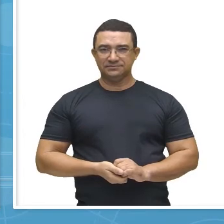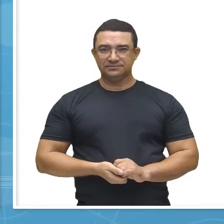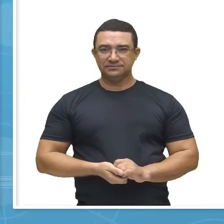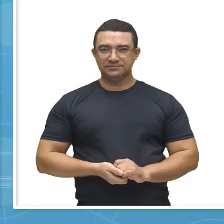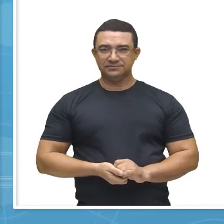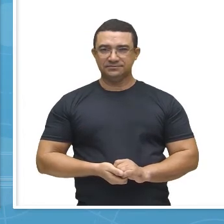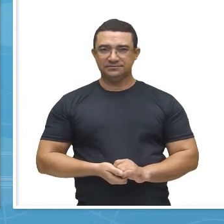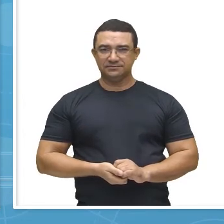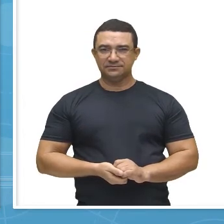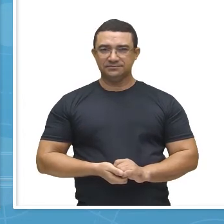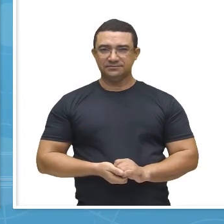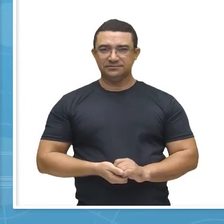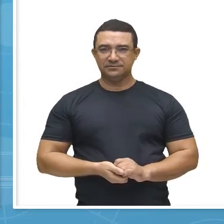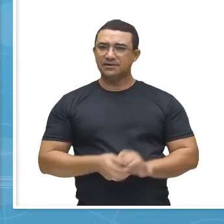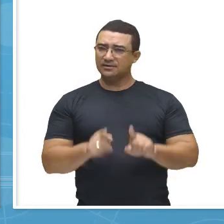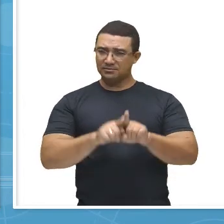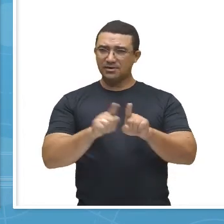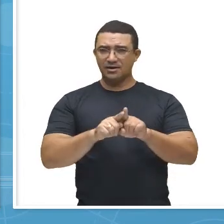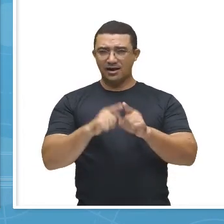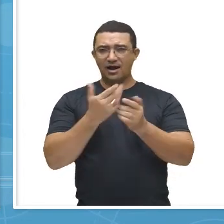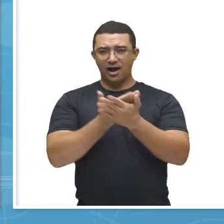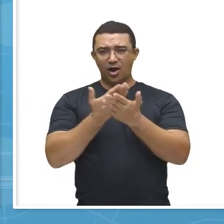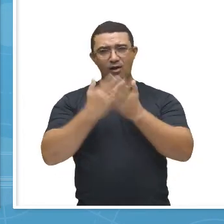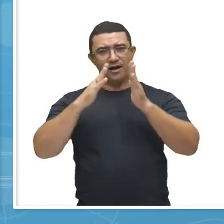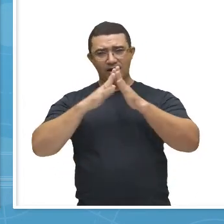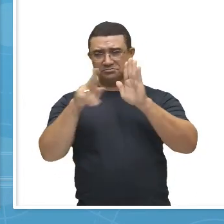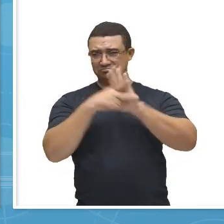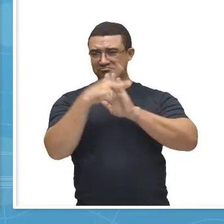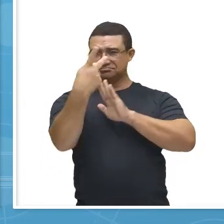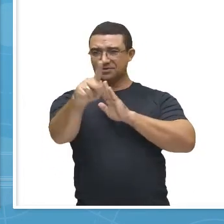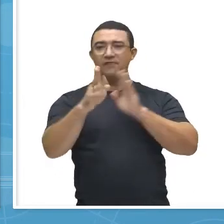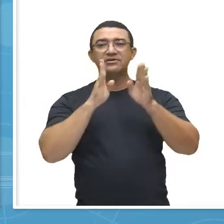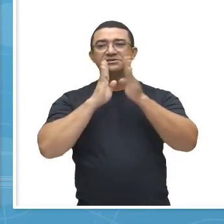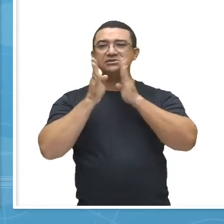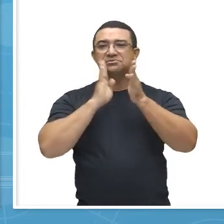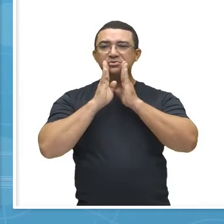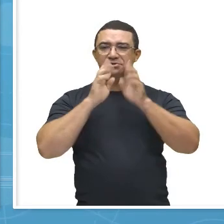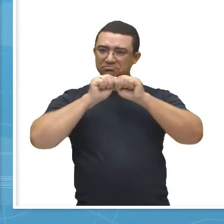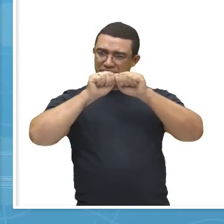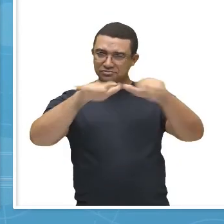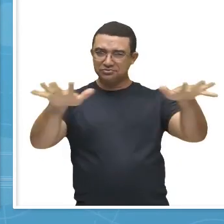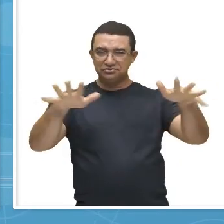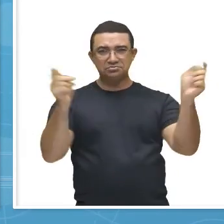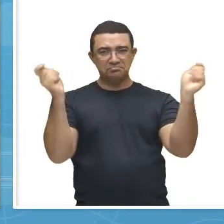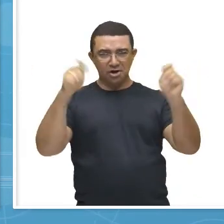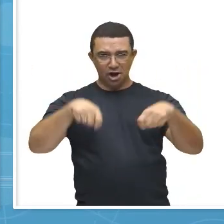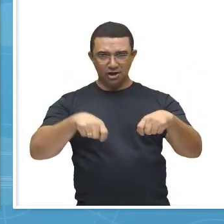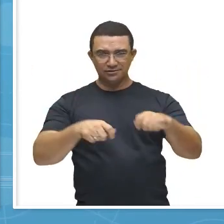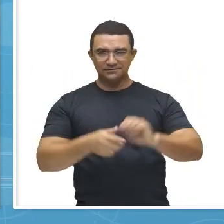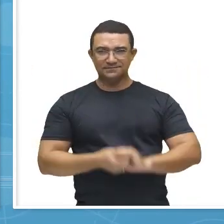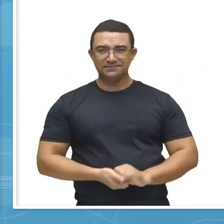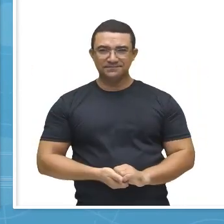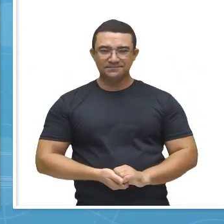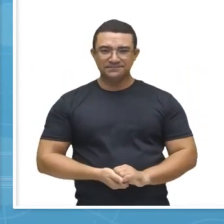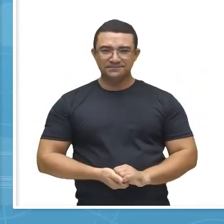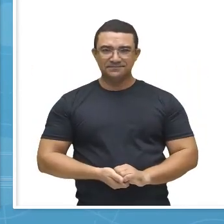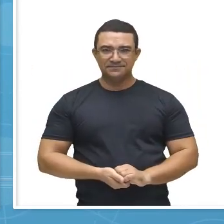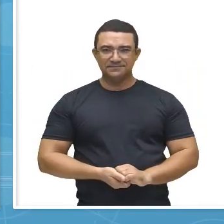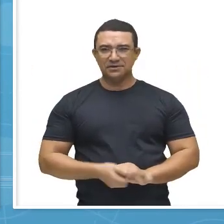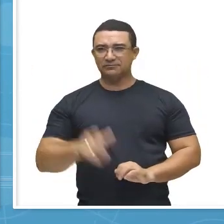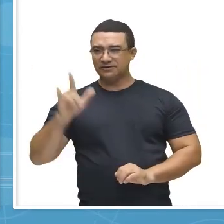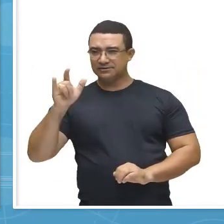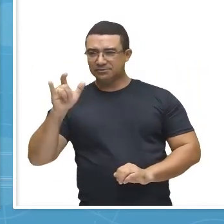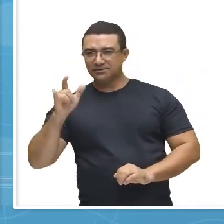também coloca lá aula em casa no seu Facebook. Inclusive o pessoal lá de Maués pode colocar isso, tá? No seu Insta, no